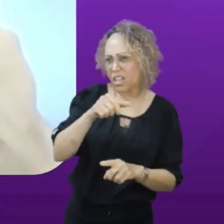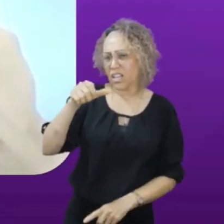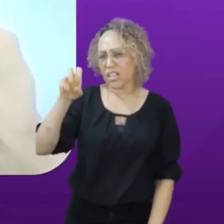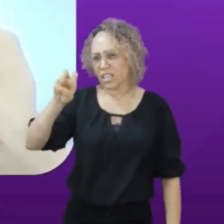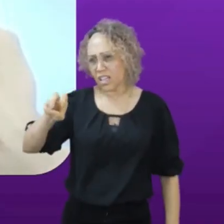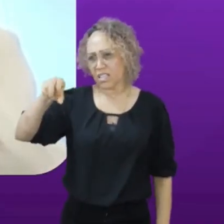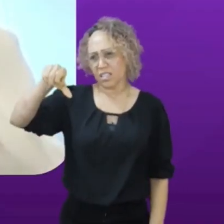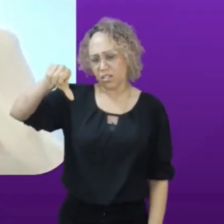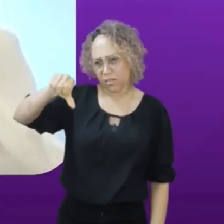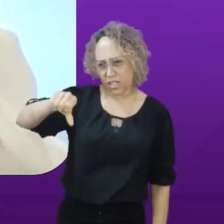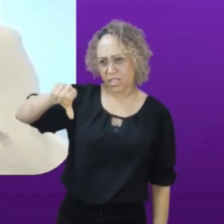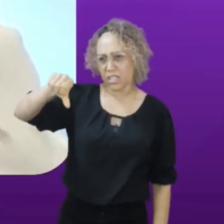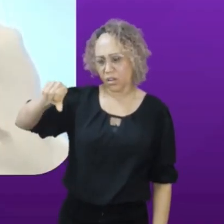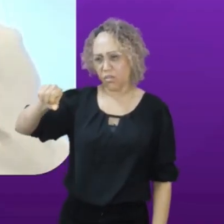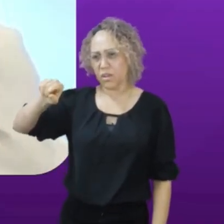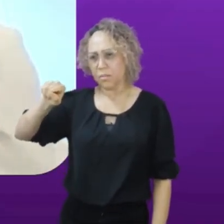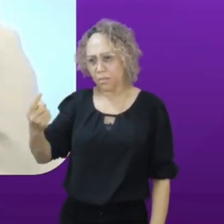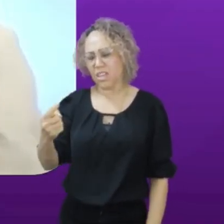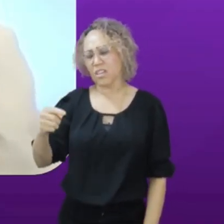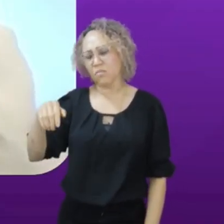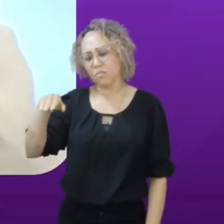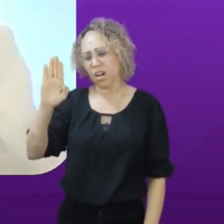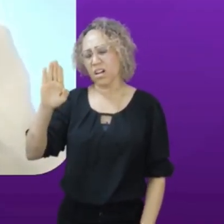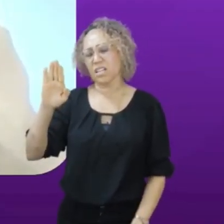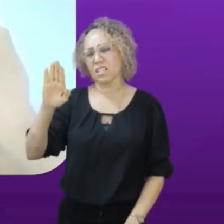909.594 pessoas em cumprimento de pena. Dessas,